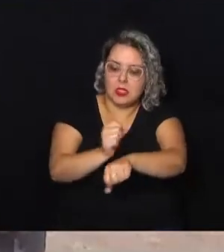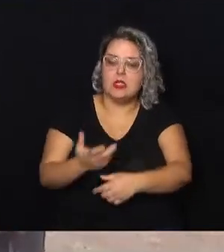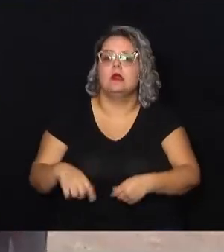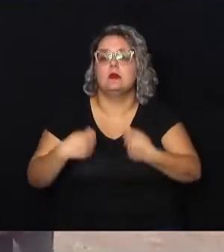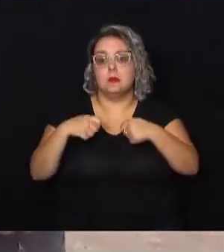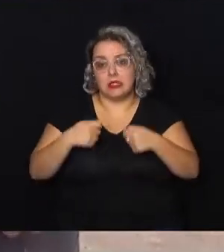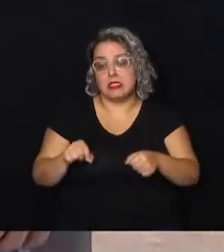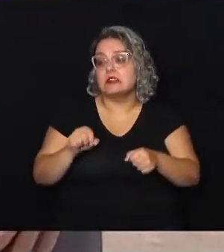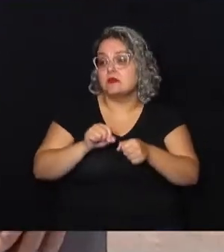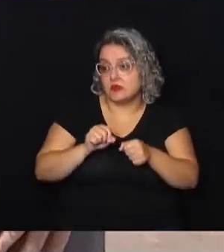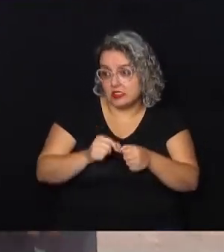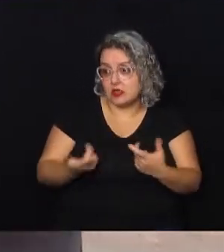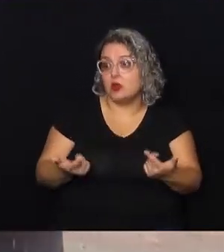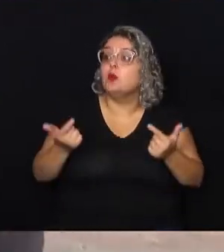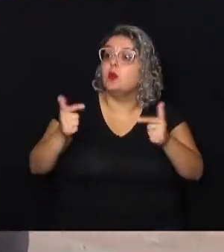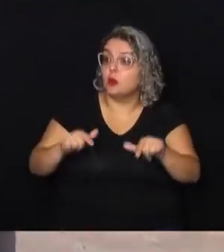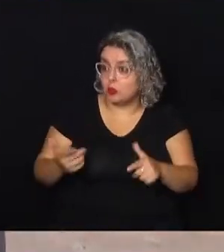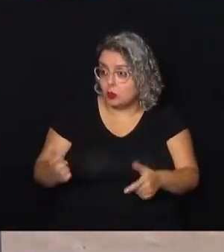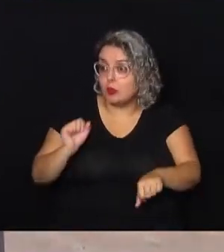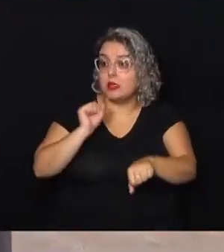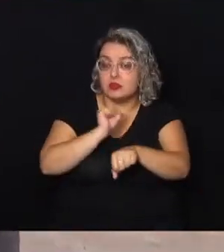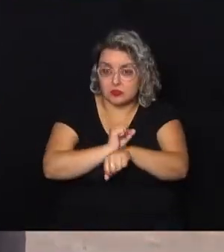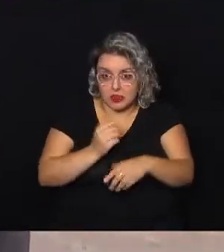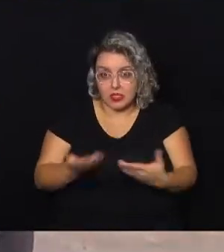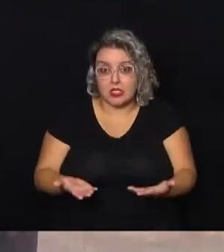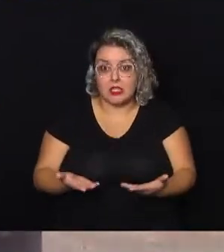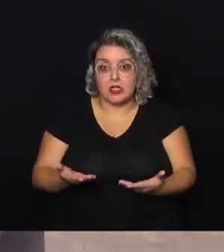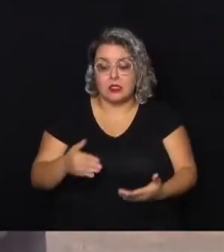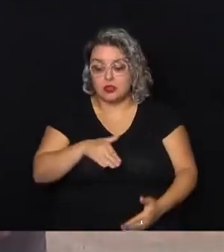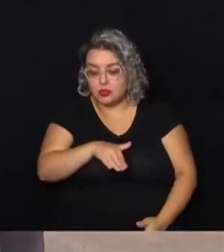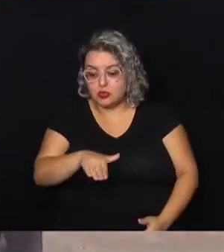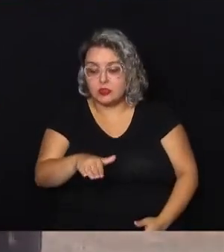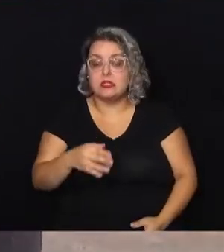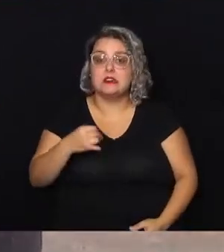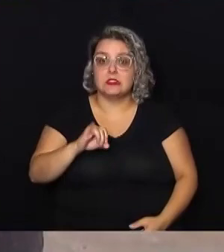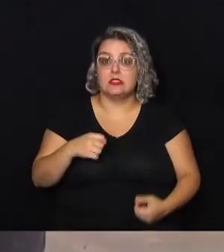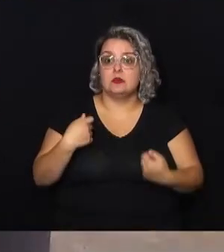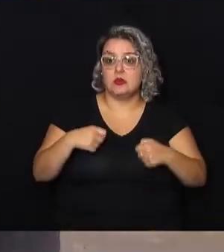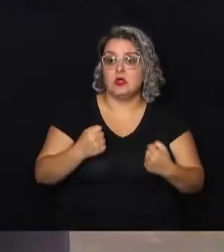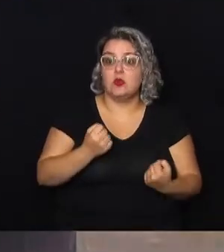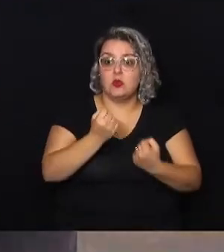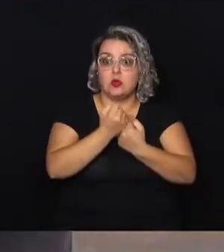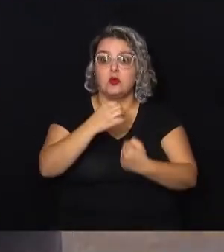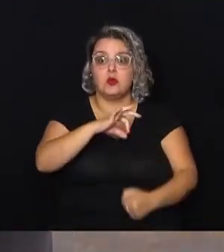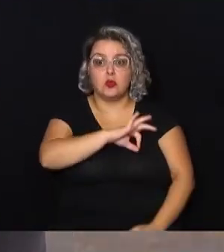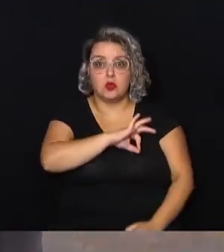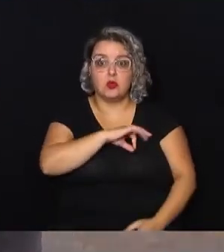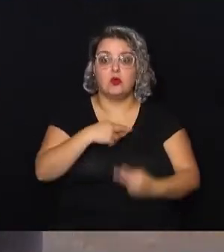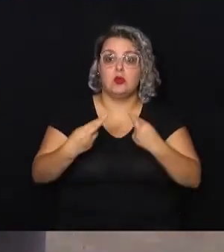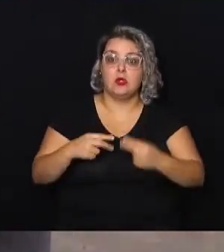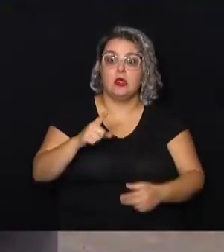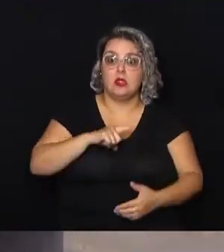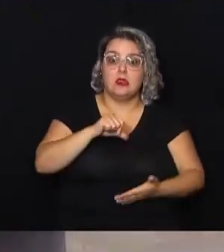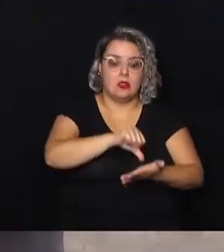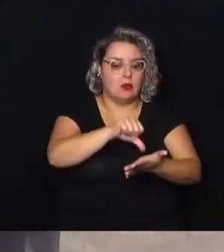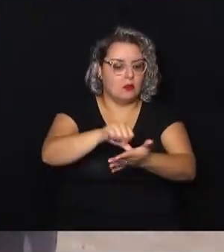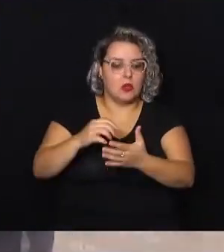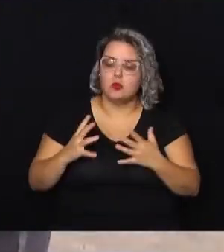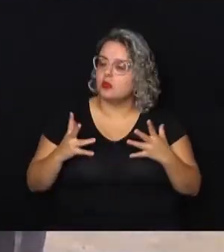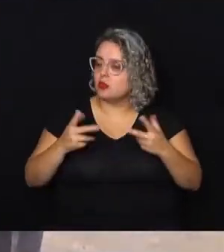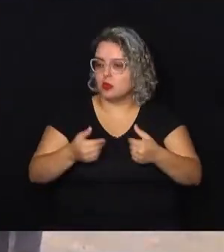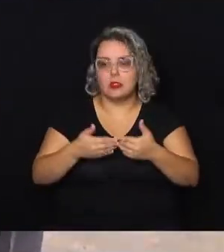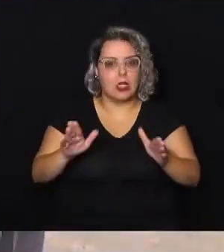precise fazer, onde parar. Se precisar de um apoio, de alguma coisa, o policiamento rodoviário tem as bases, está à disposição, todas as bases